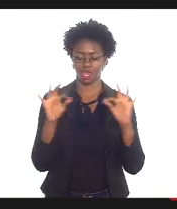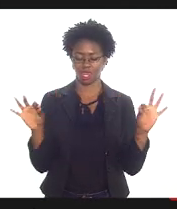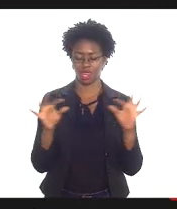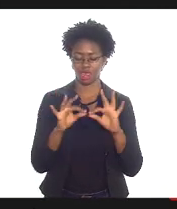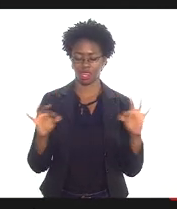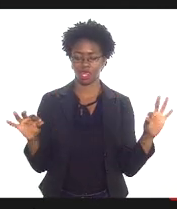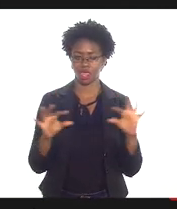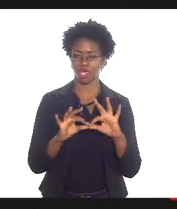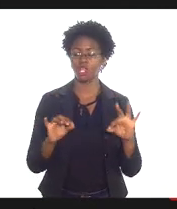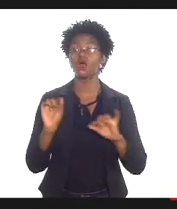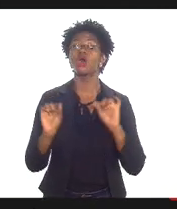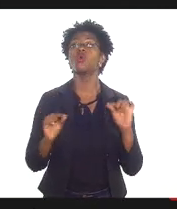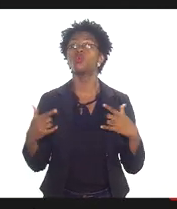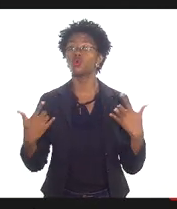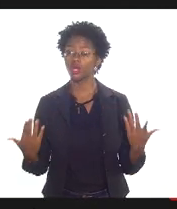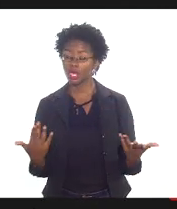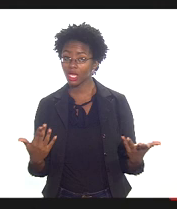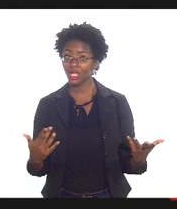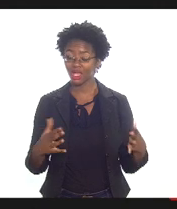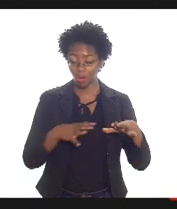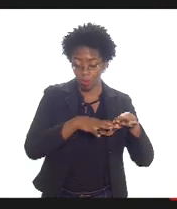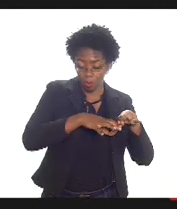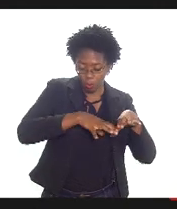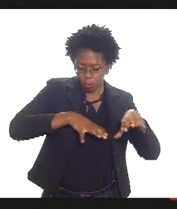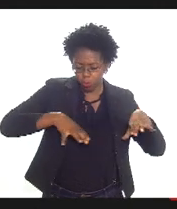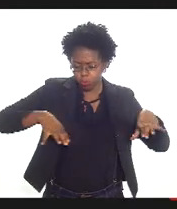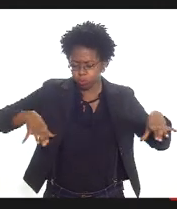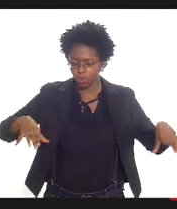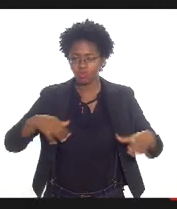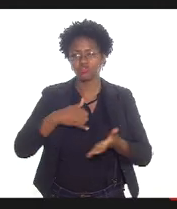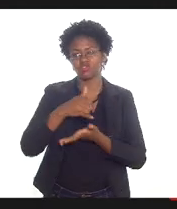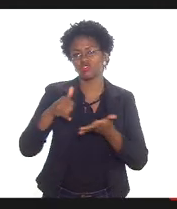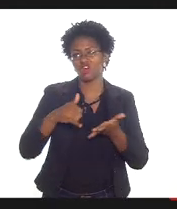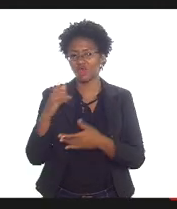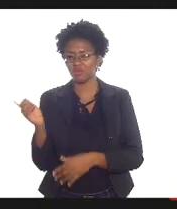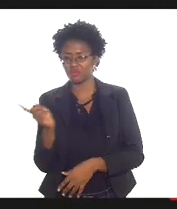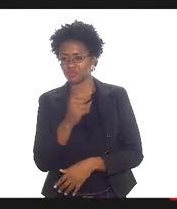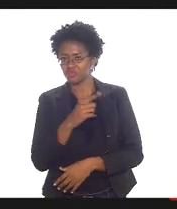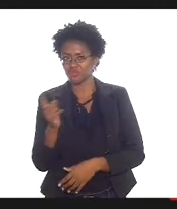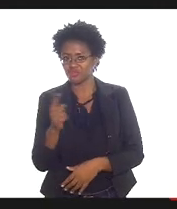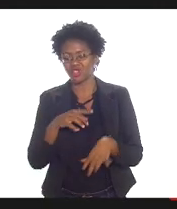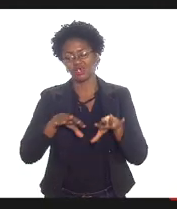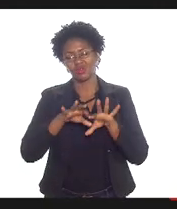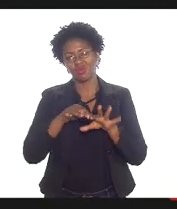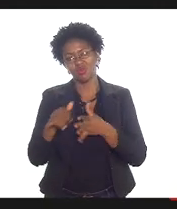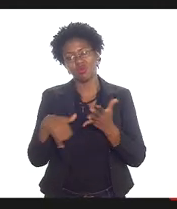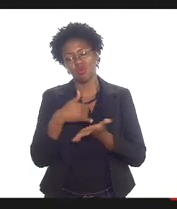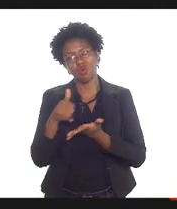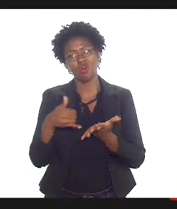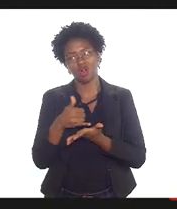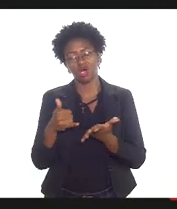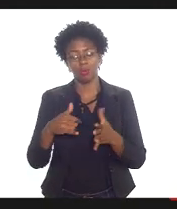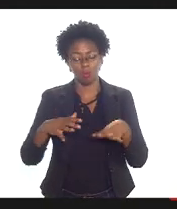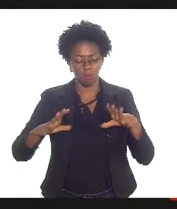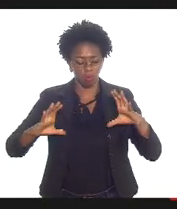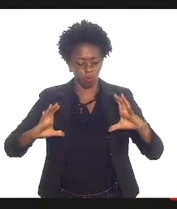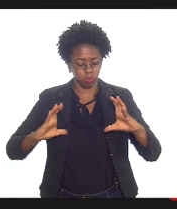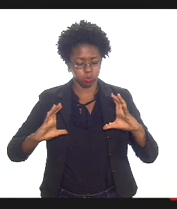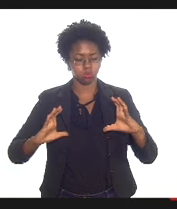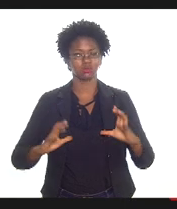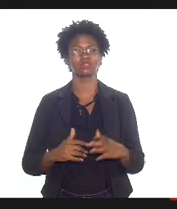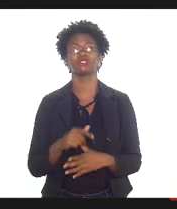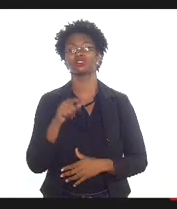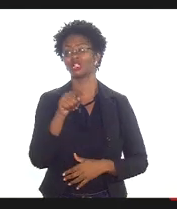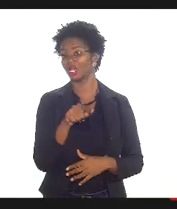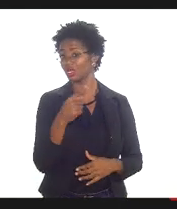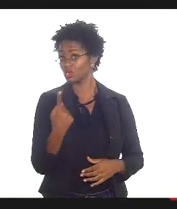dutos de óleo ou de gás. Né? E vocês vejam que, né, um